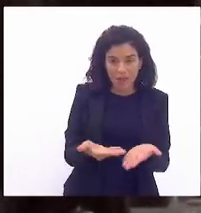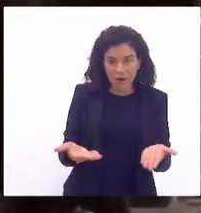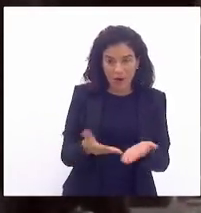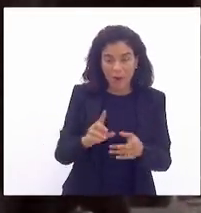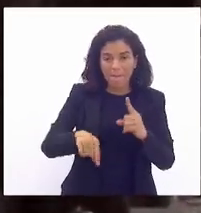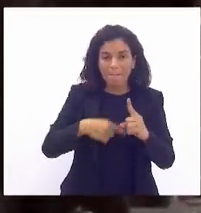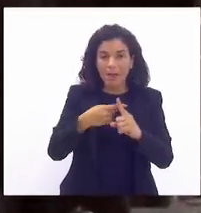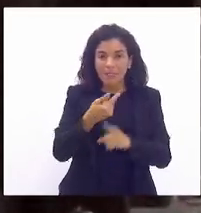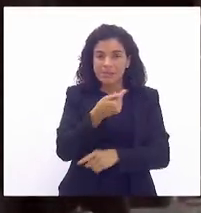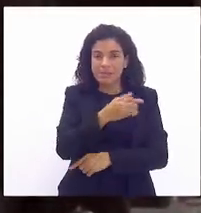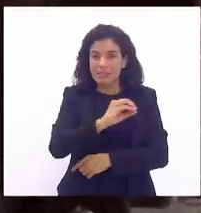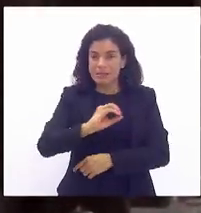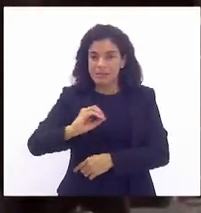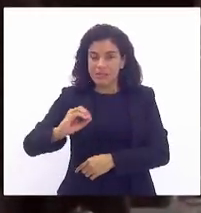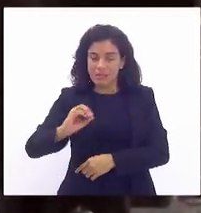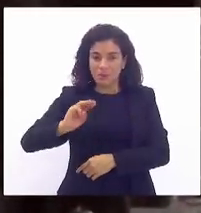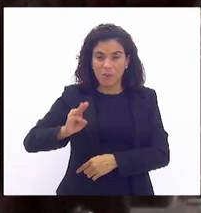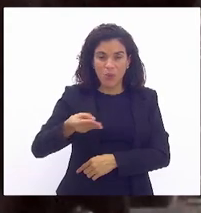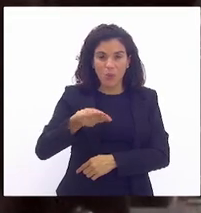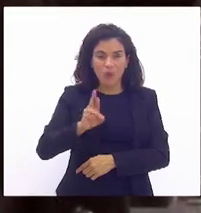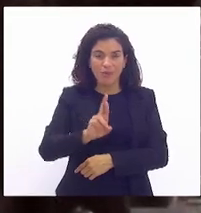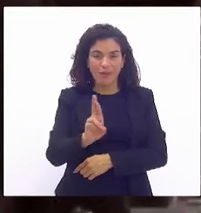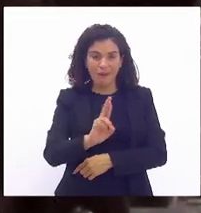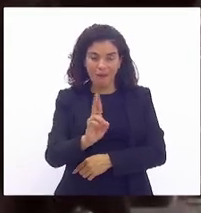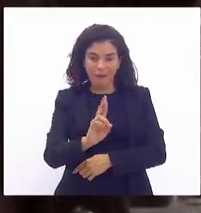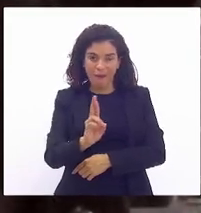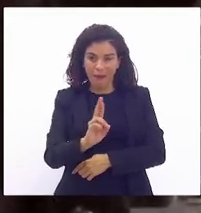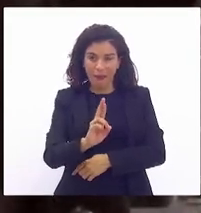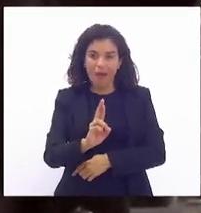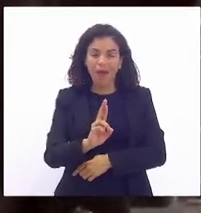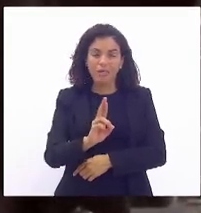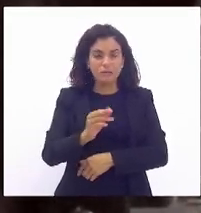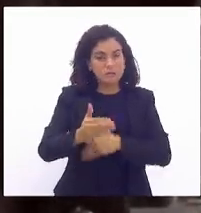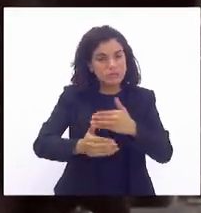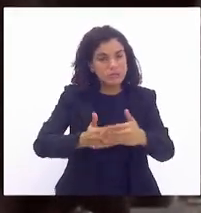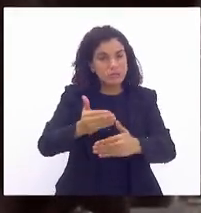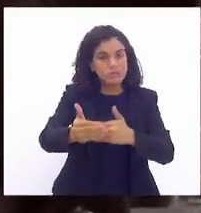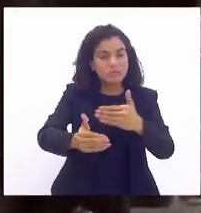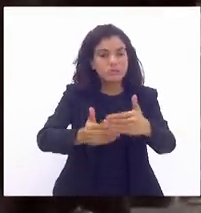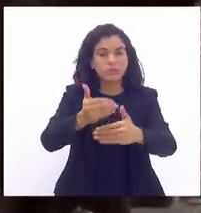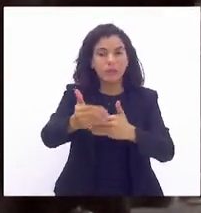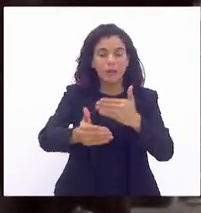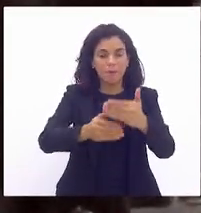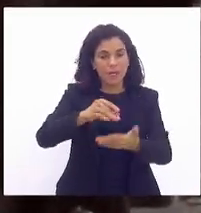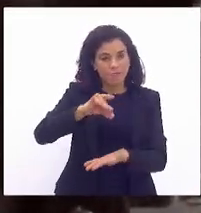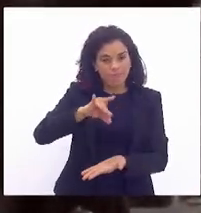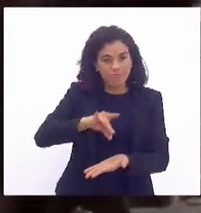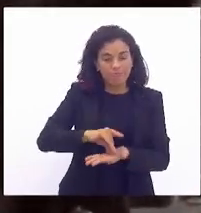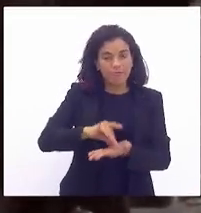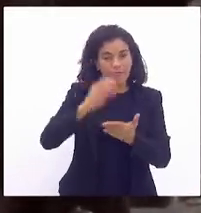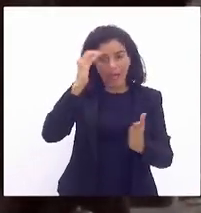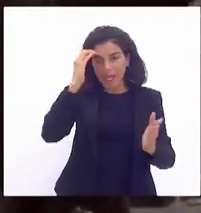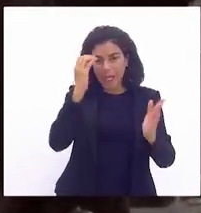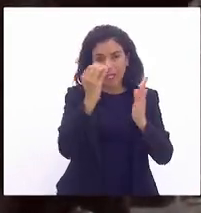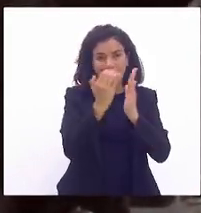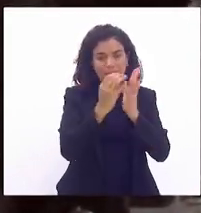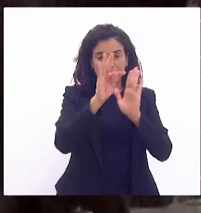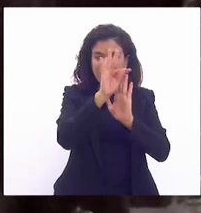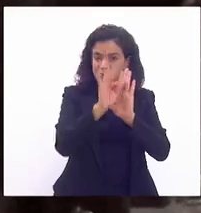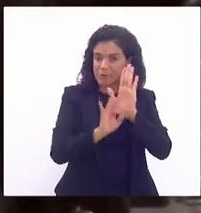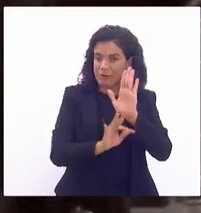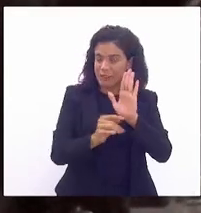700 milhões de reais que estão em andamento para exatamente cumprir esse TAC